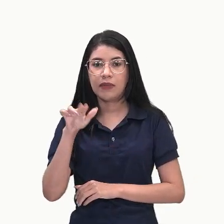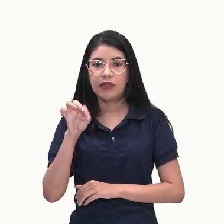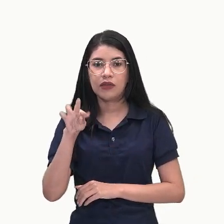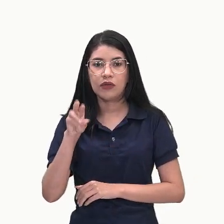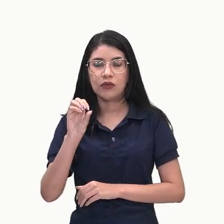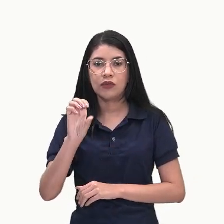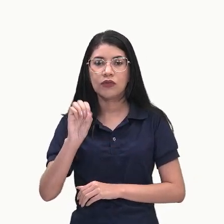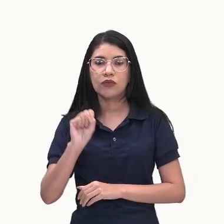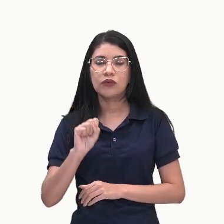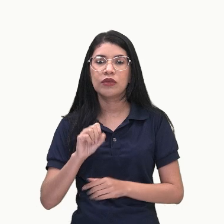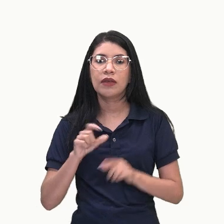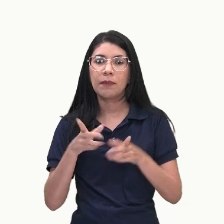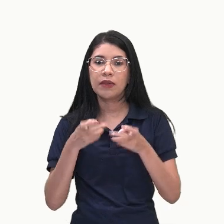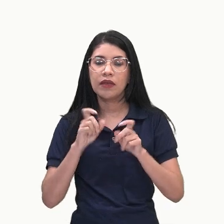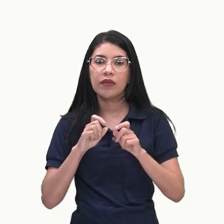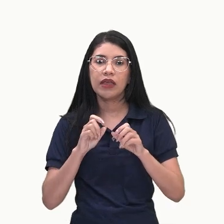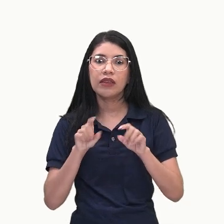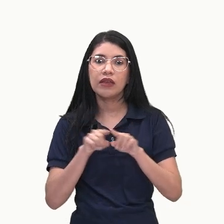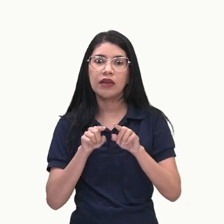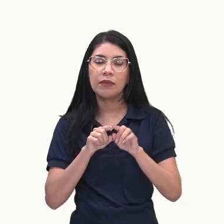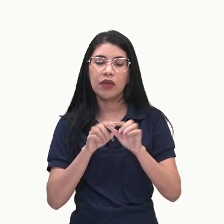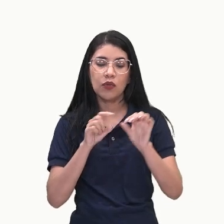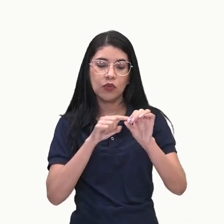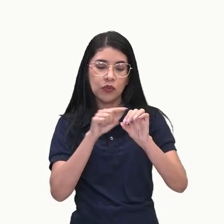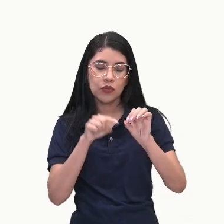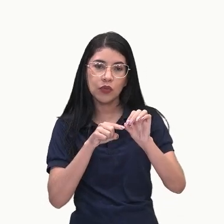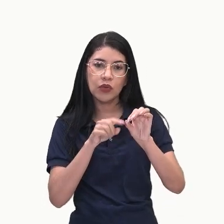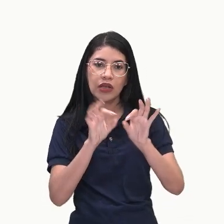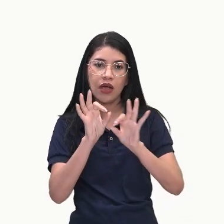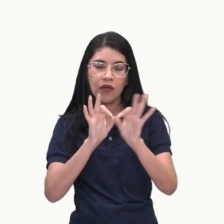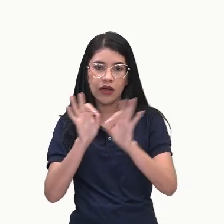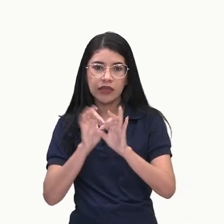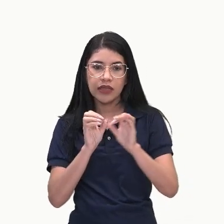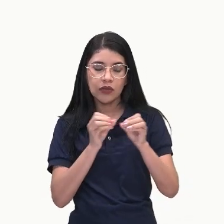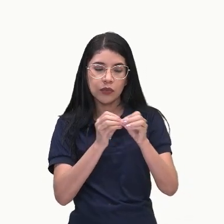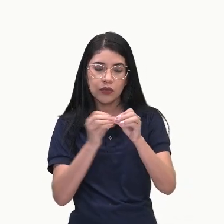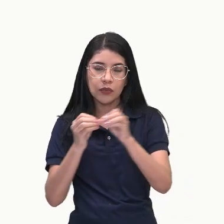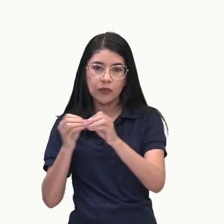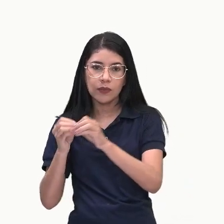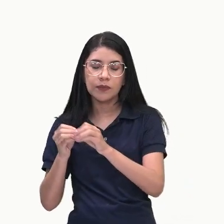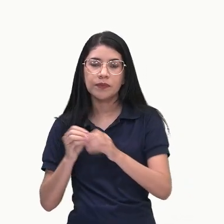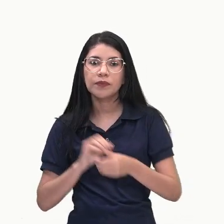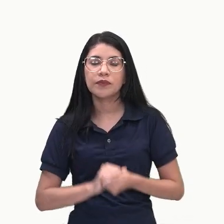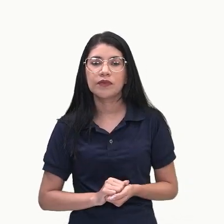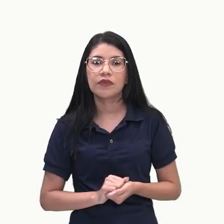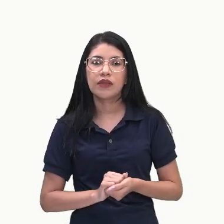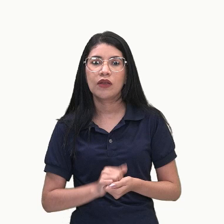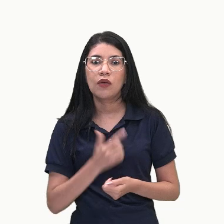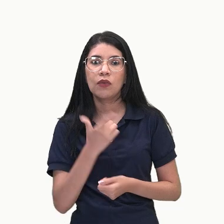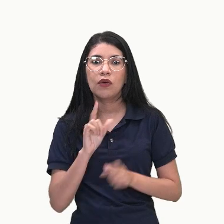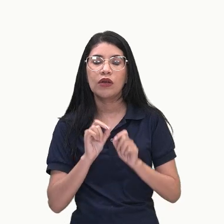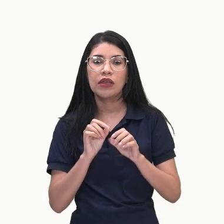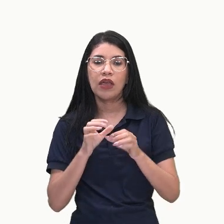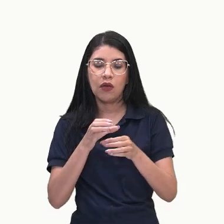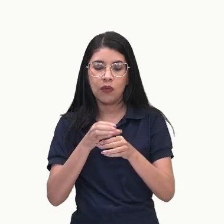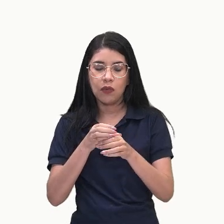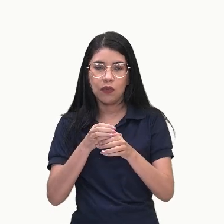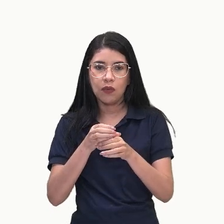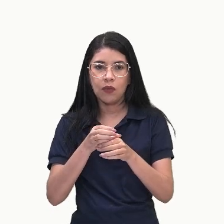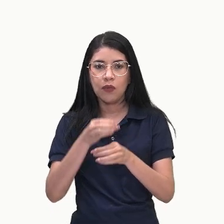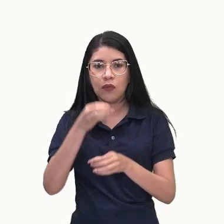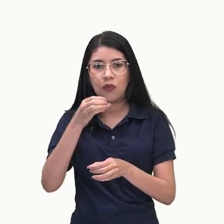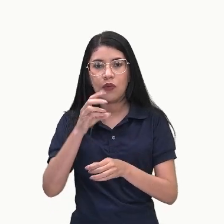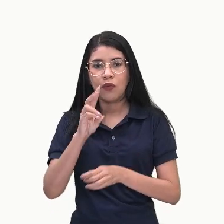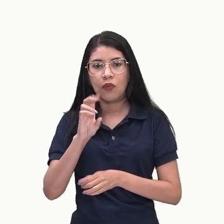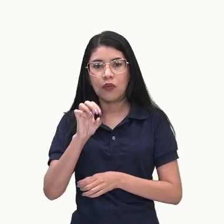observa os núcleos todos na mesma posição, como a gente pode visualizar. O outro exemplo é o simples cúbico, porque você observa